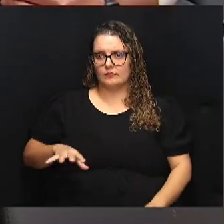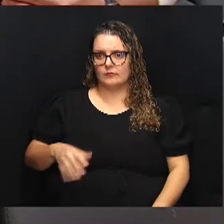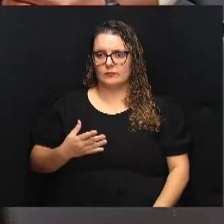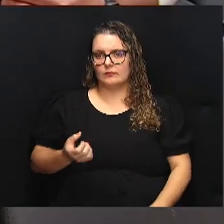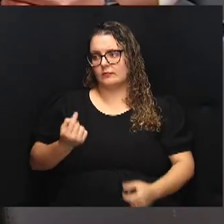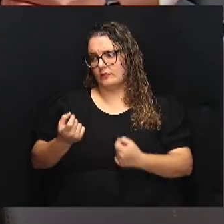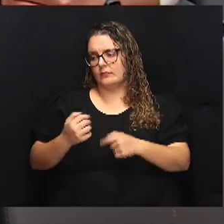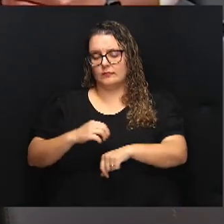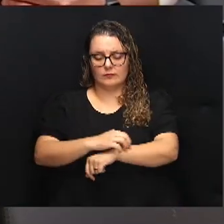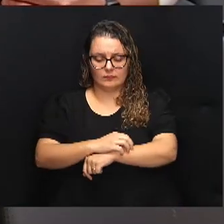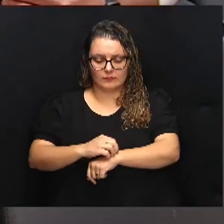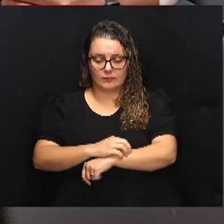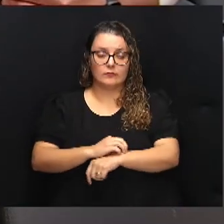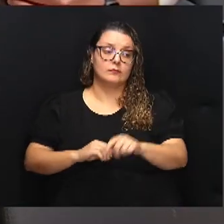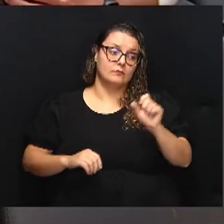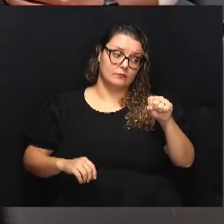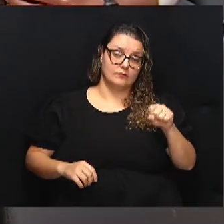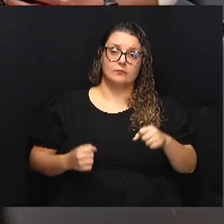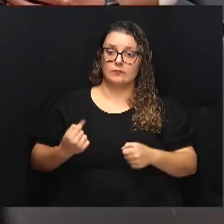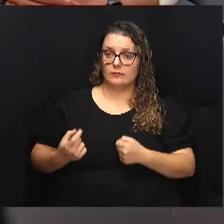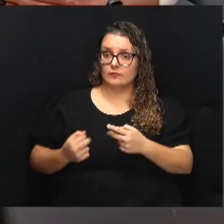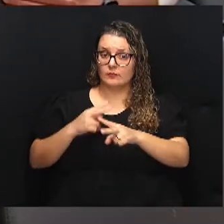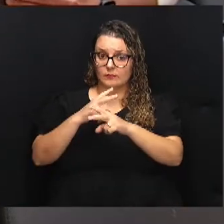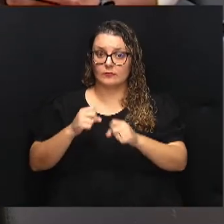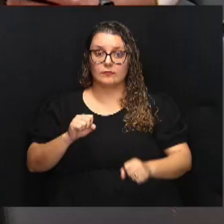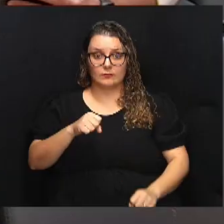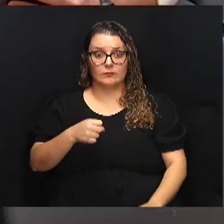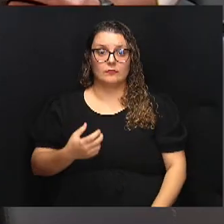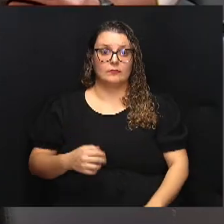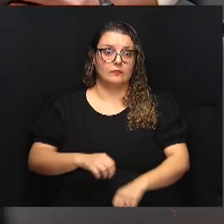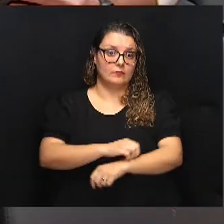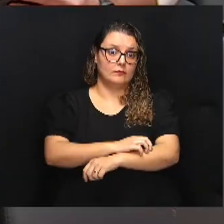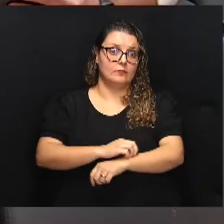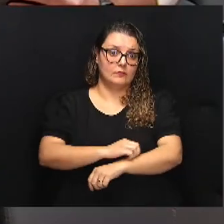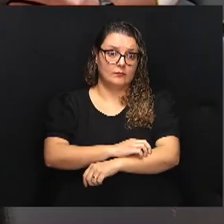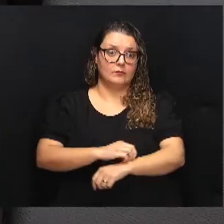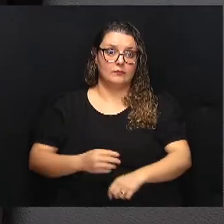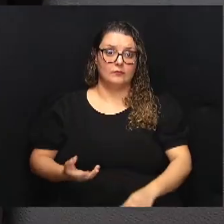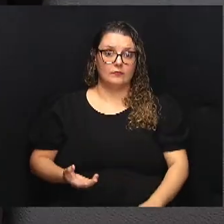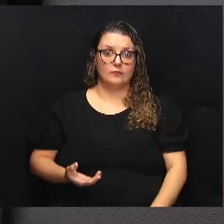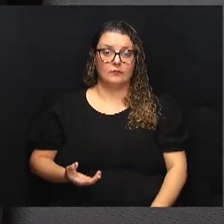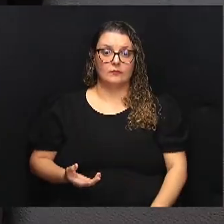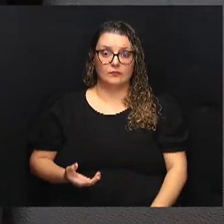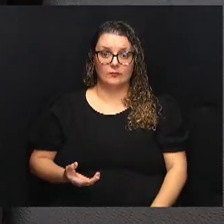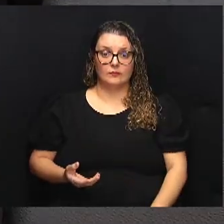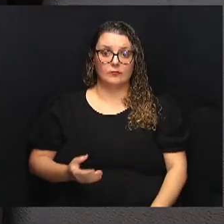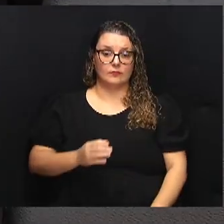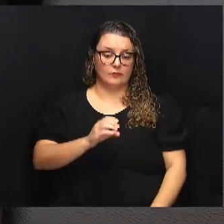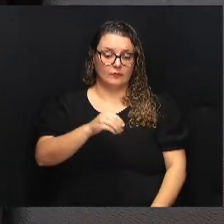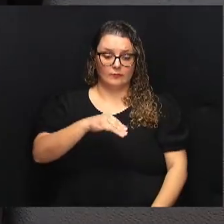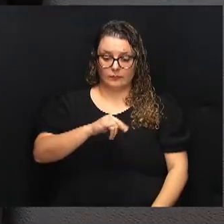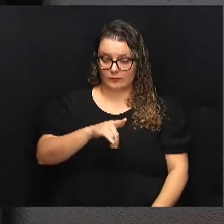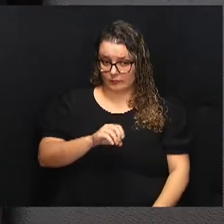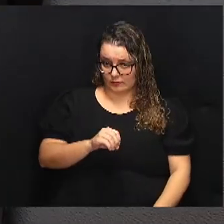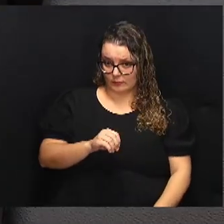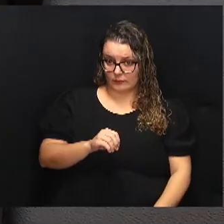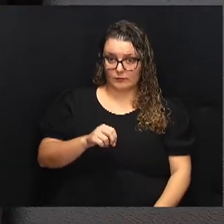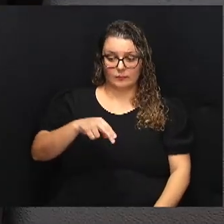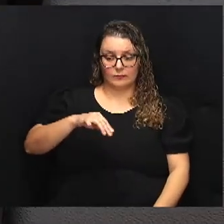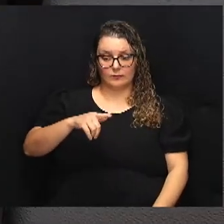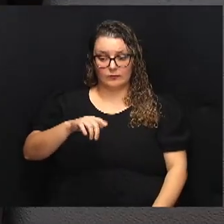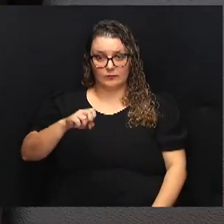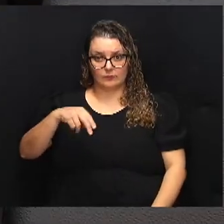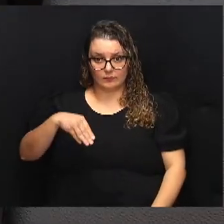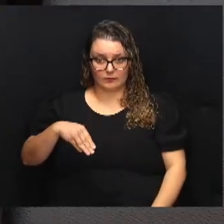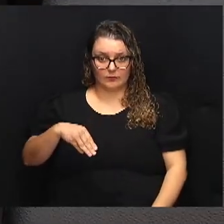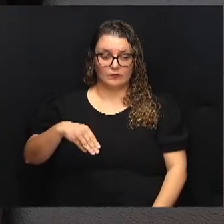alguma alergia, sim, alguma intoxicação também, né? Sim, alergia, né? Comigo ninguém pode é uma planta que se o animal ele